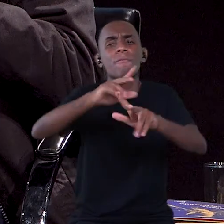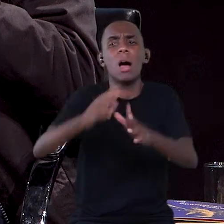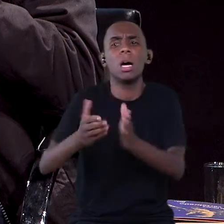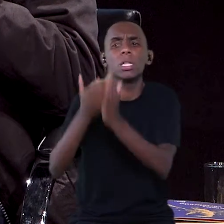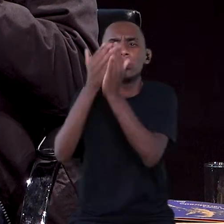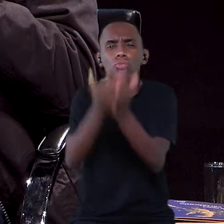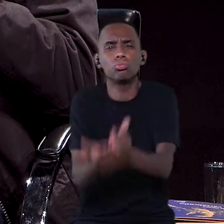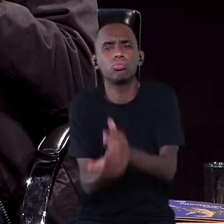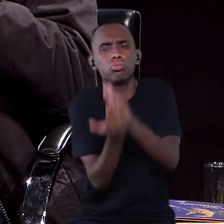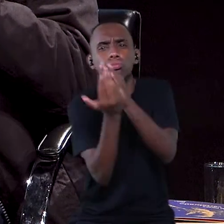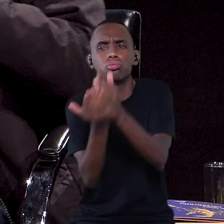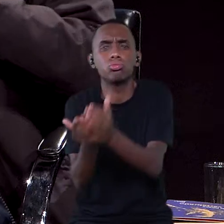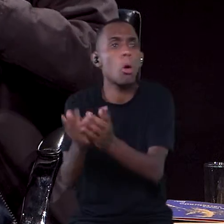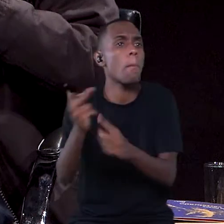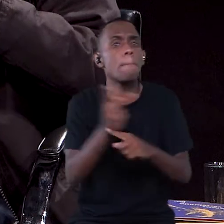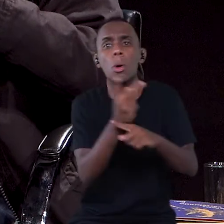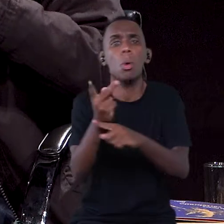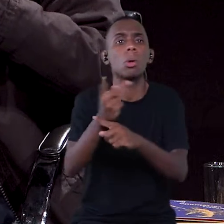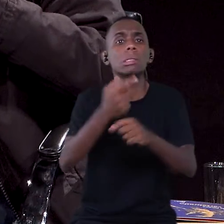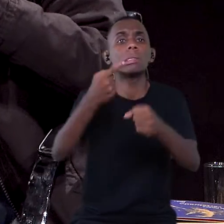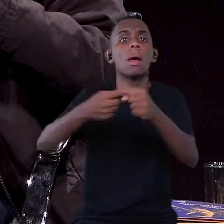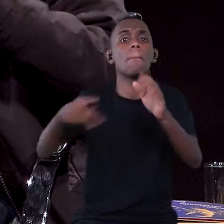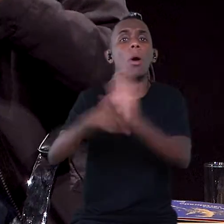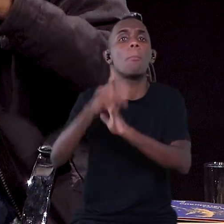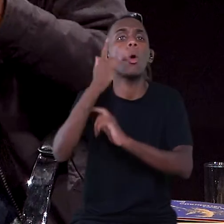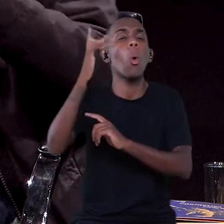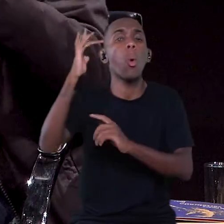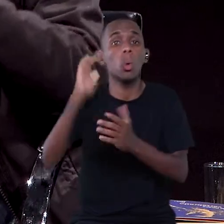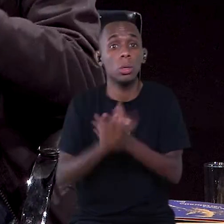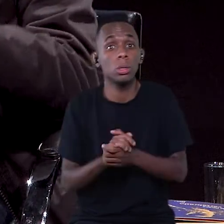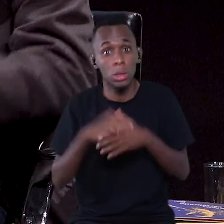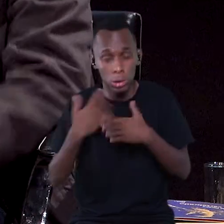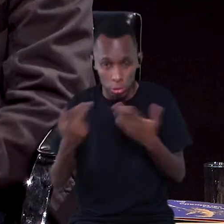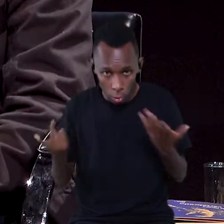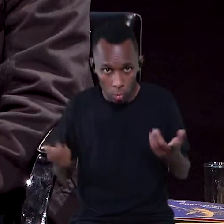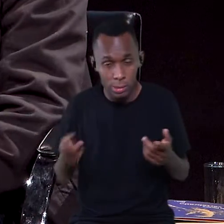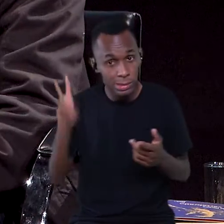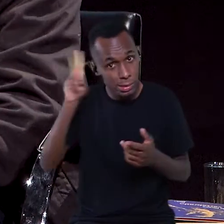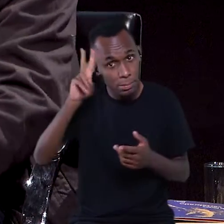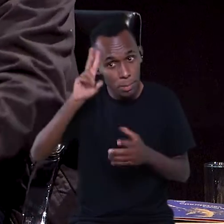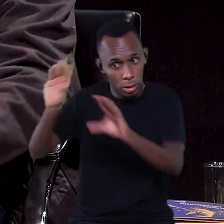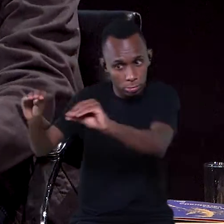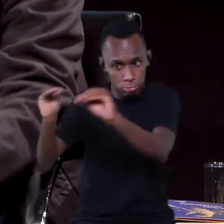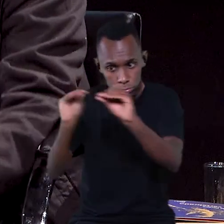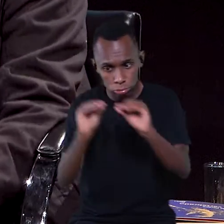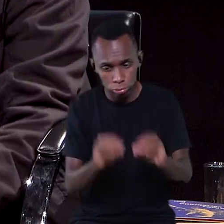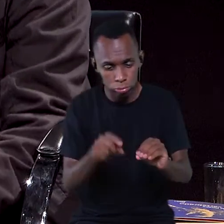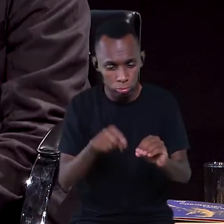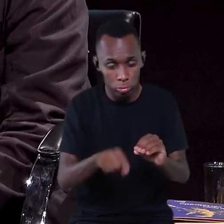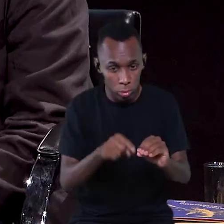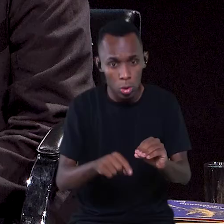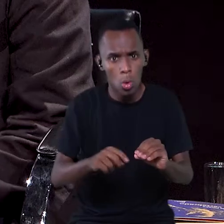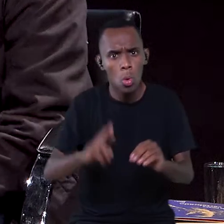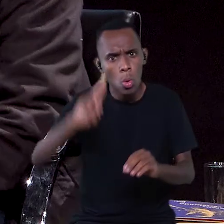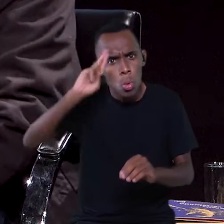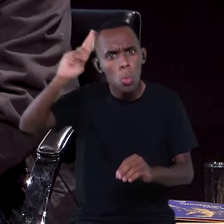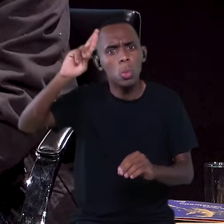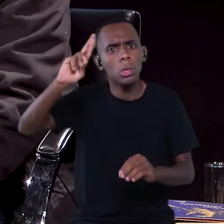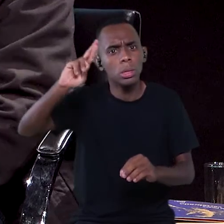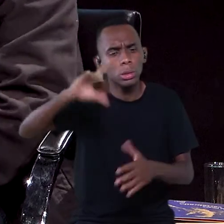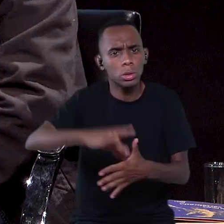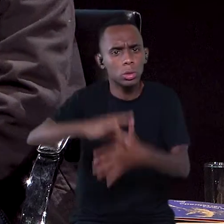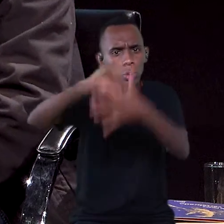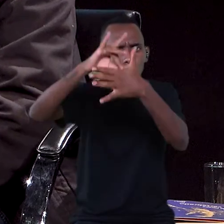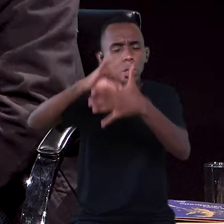entravam pela floresta amazônica procurando uma cidade de ouro perdida. E ele pega esse fato e vai colocar como líder da expedição